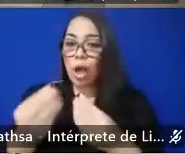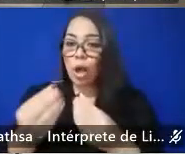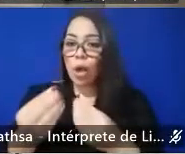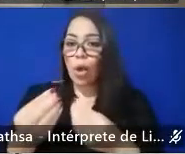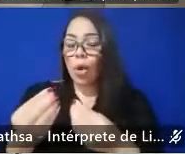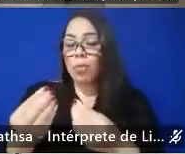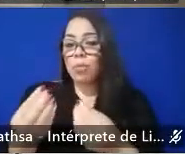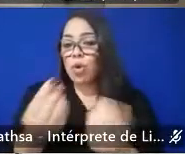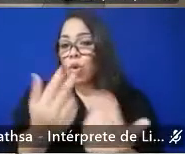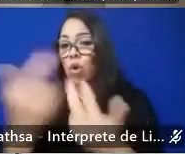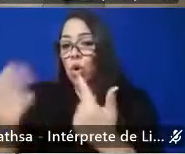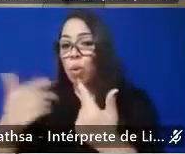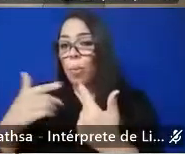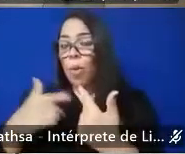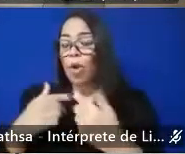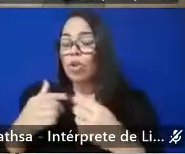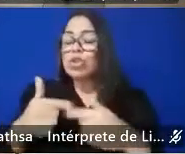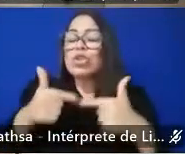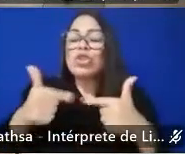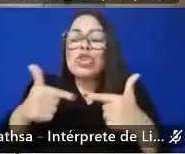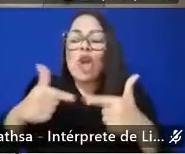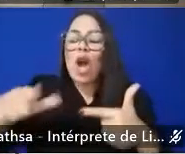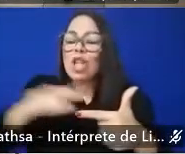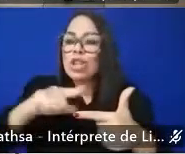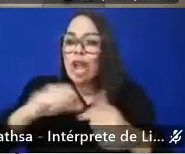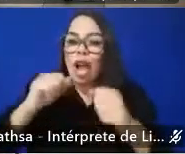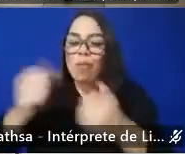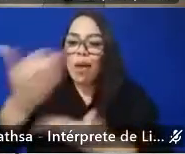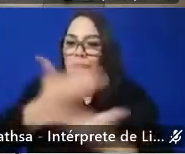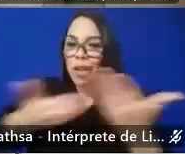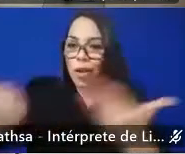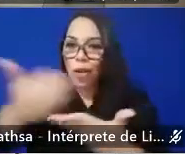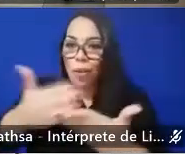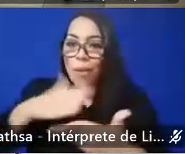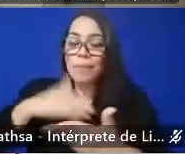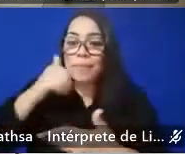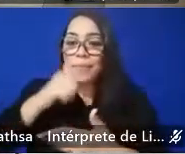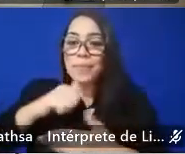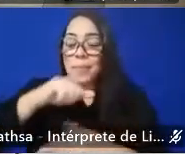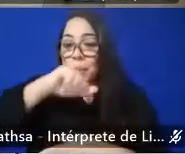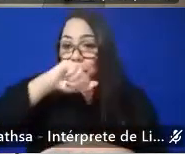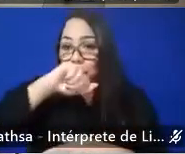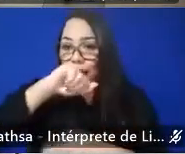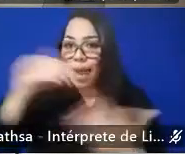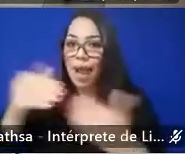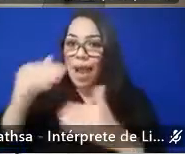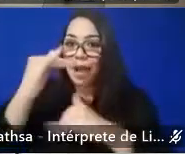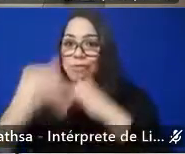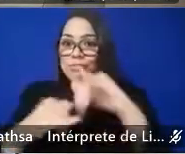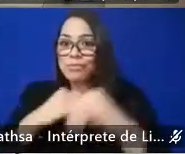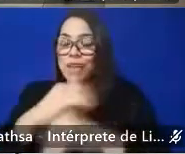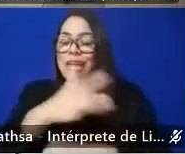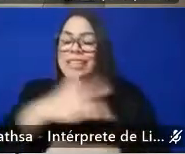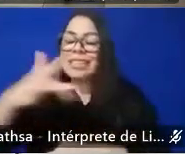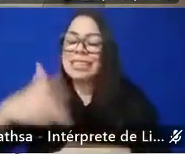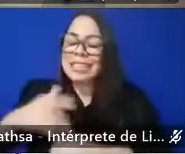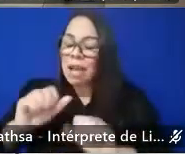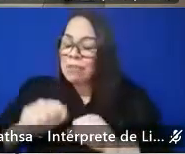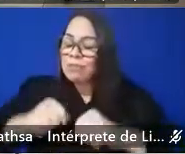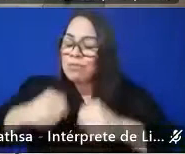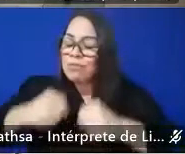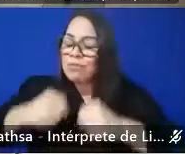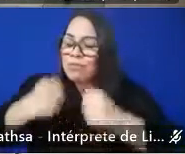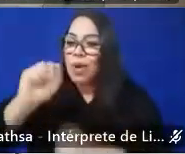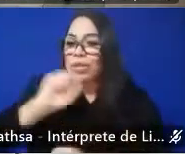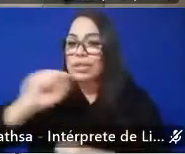homem de muita sorte por poder compartilhar esse momento com a minha mãe que nos assiste cheia de saúde e vitalidade nos seus 88 anos